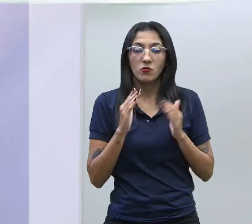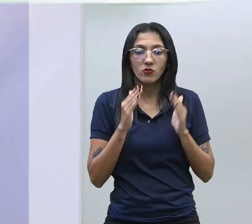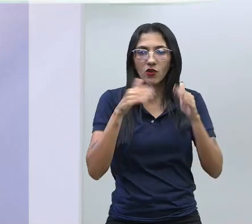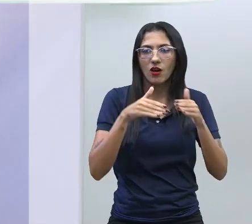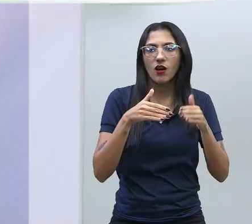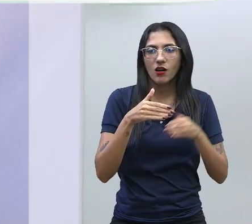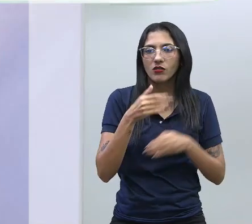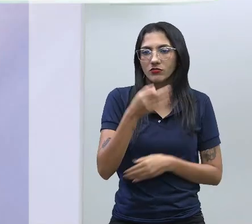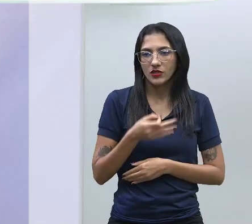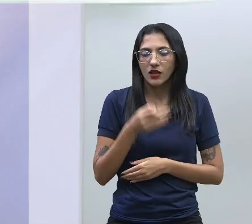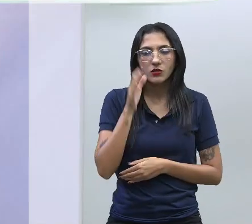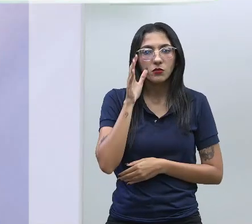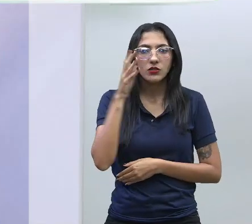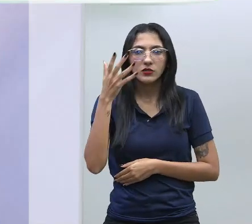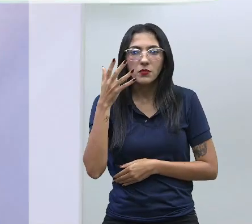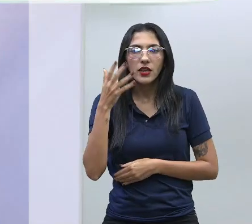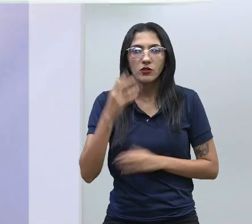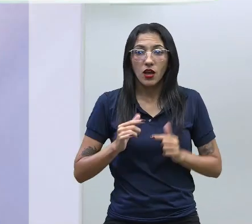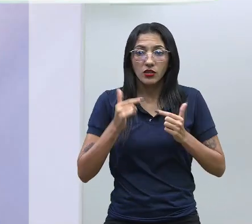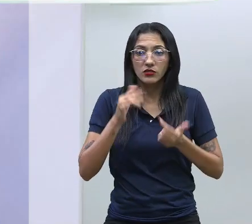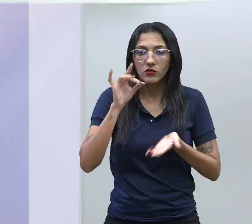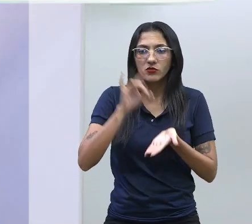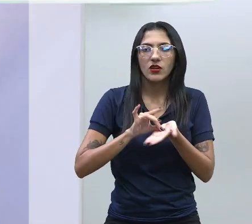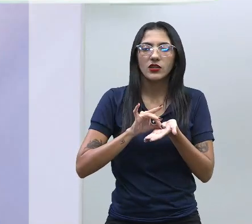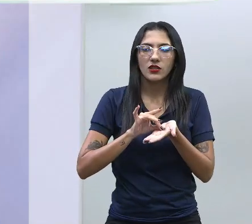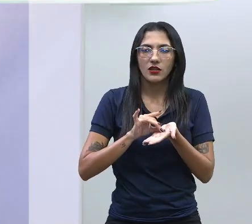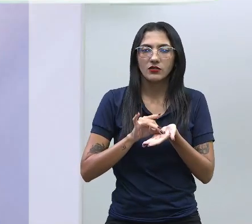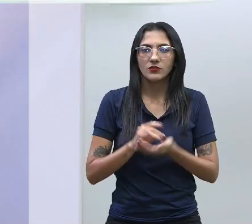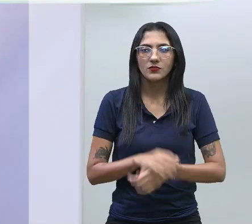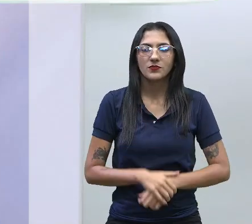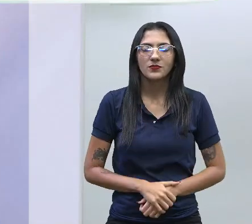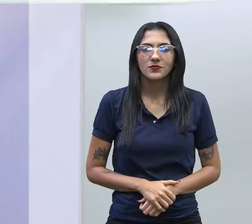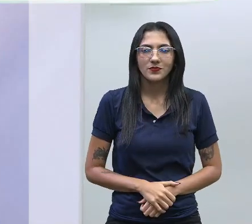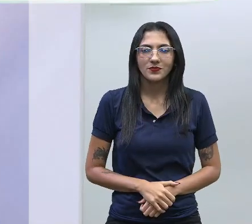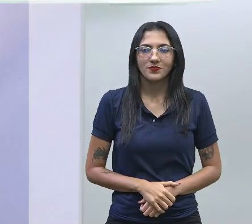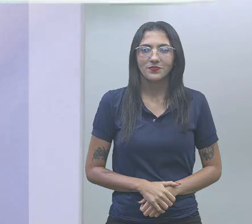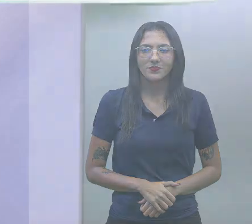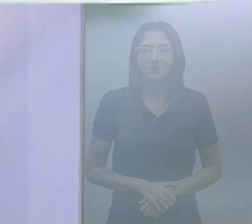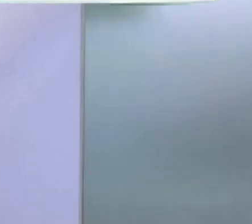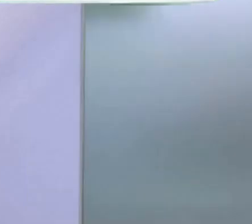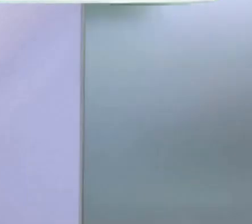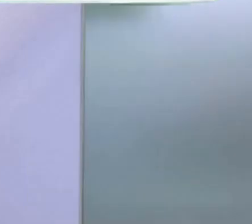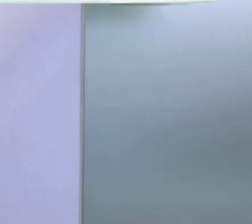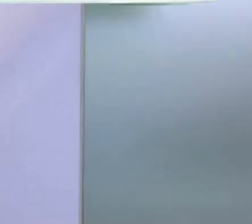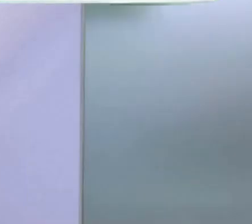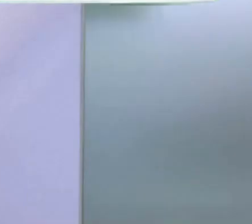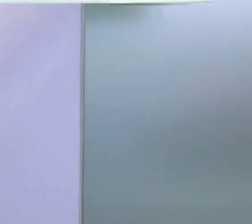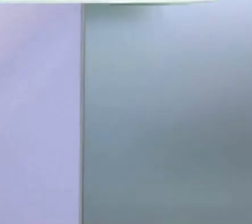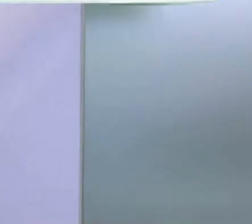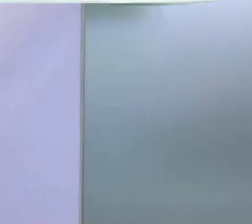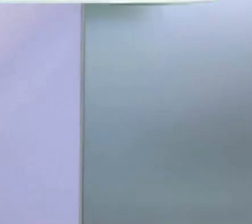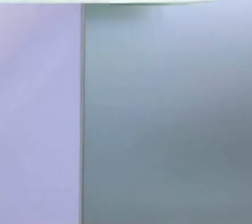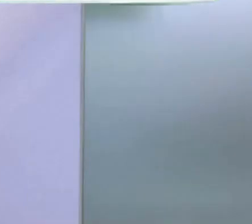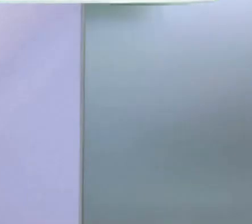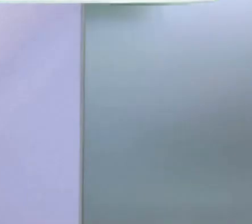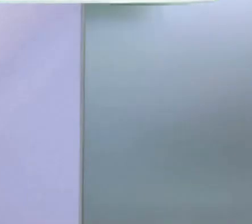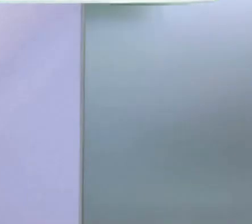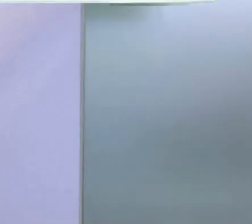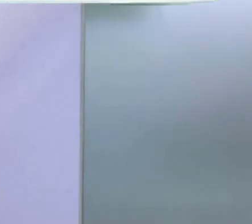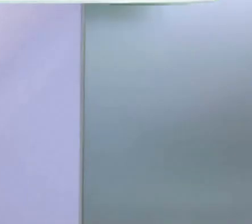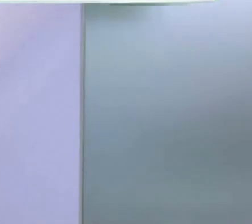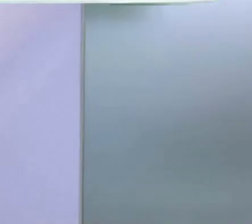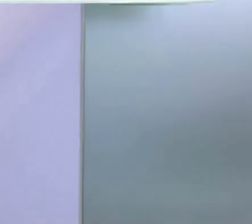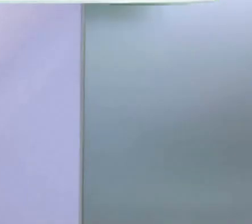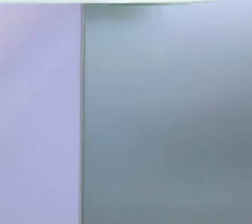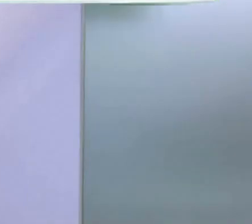verdade. Fatos reais, atuais e cotidianos. Vamos ver então a estrutura e